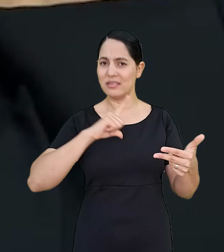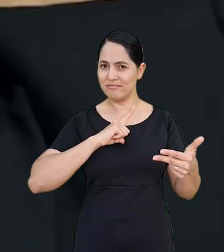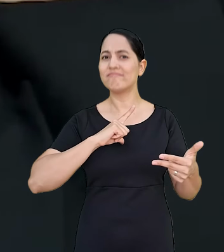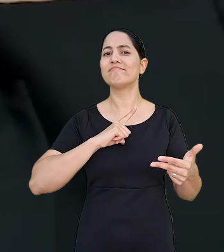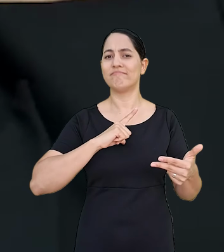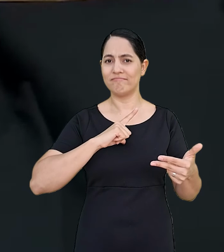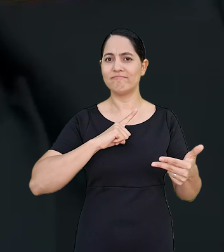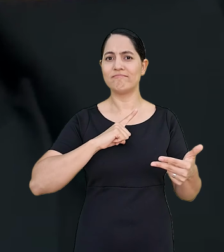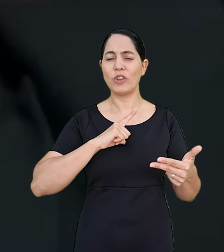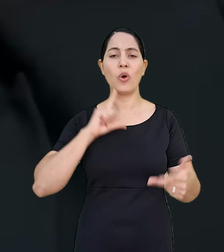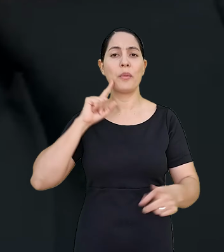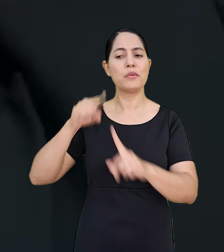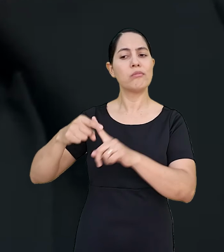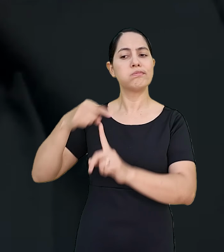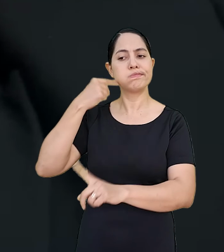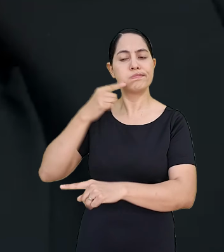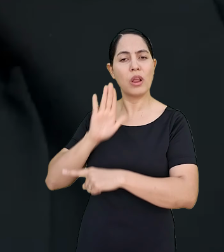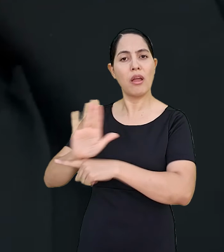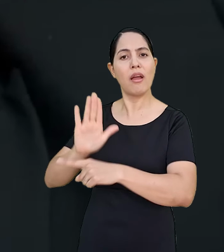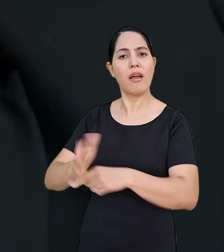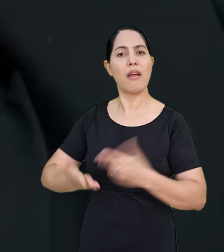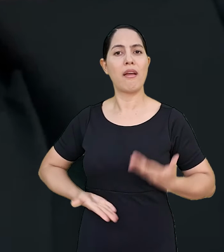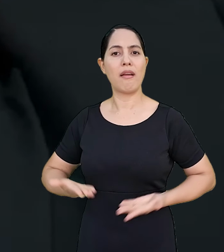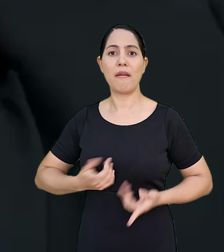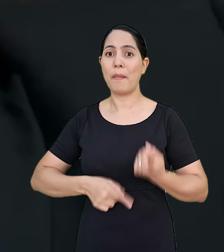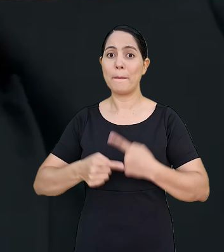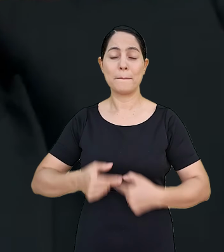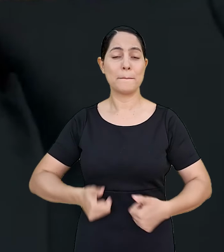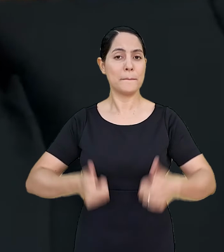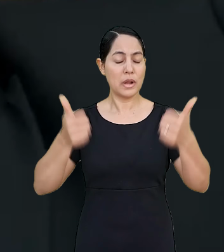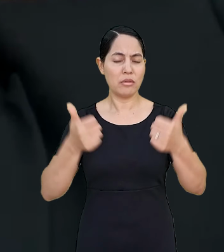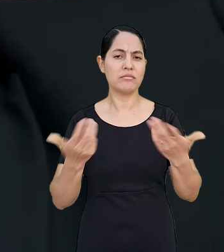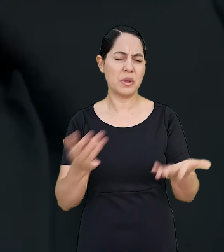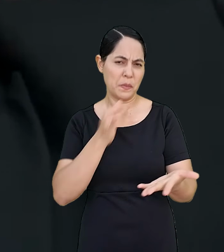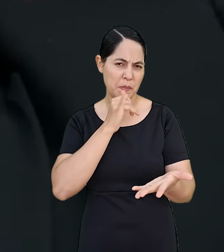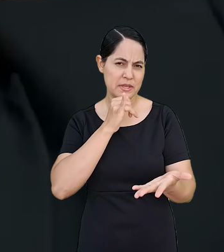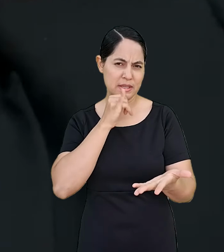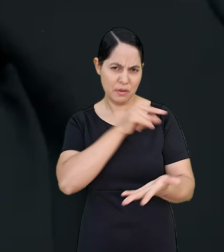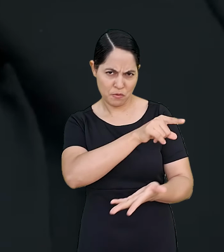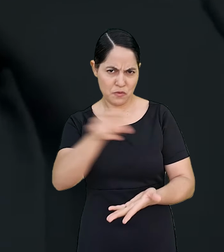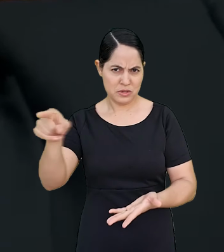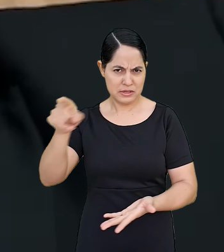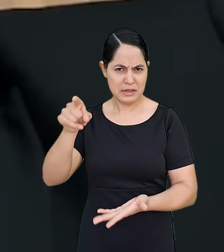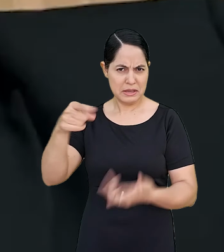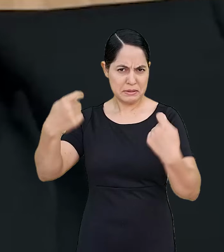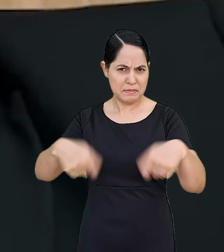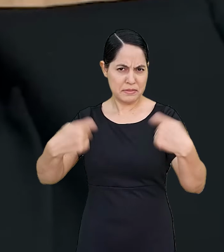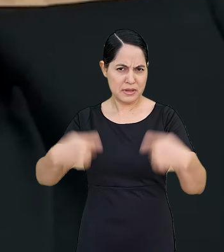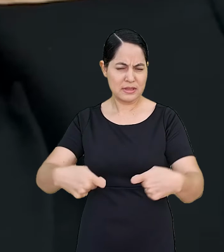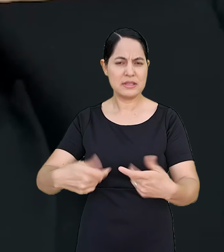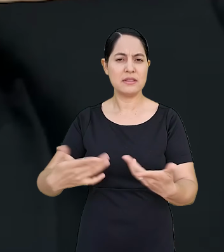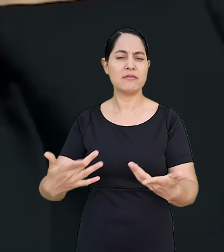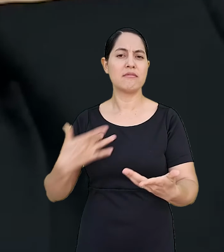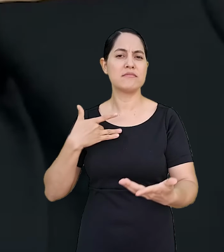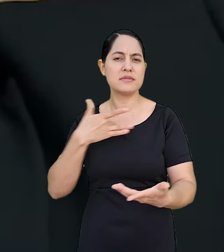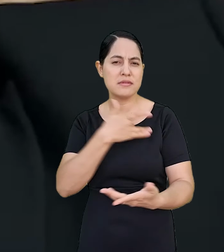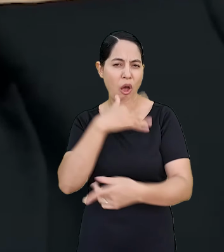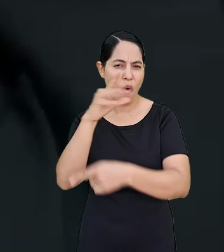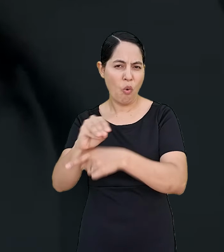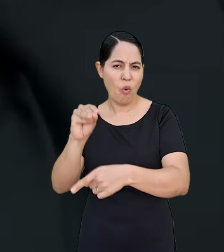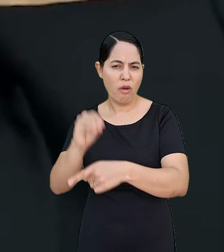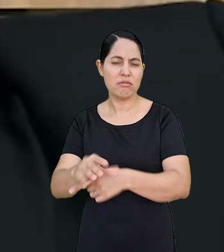para fazer o melhor para a advocacia. Então, se você precisa, de repente, de uma consulta, se precisa procurar